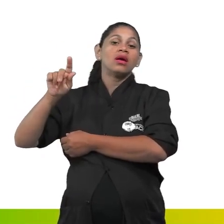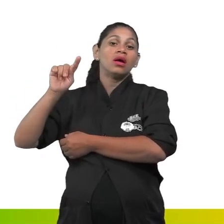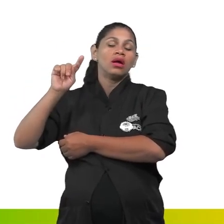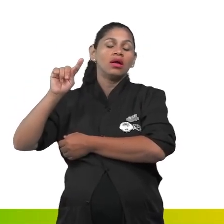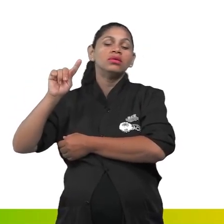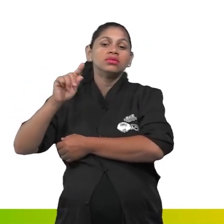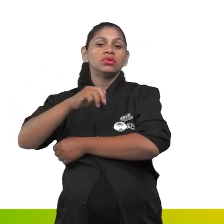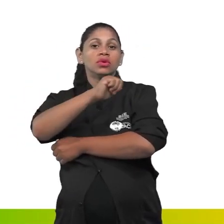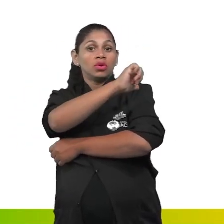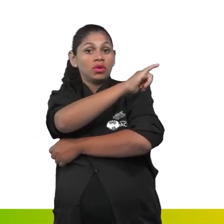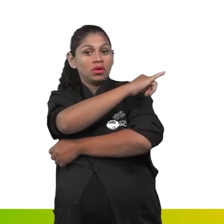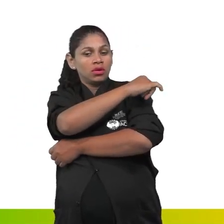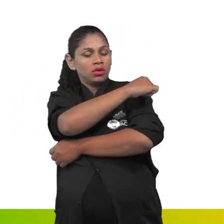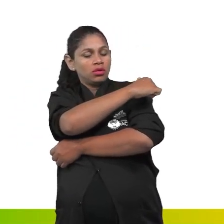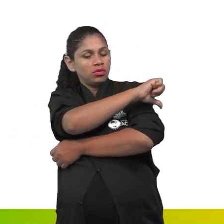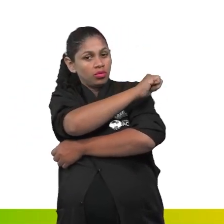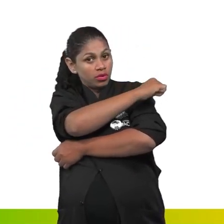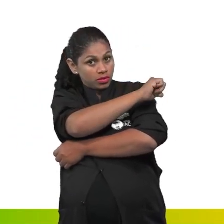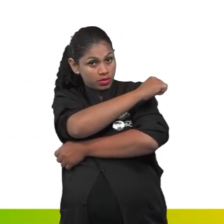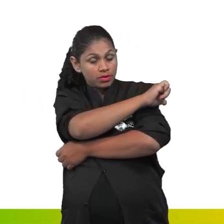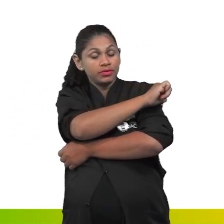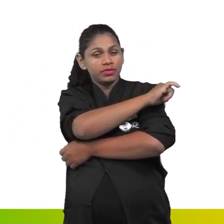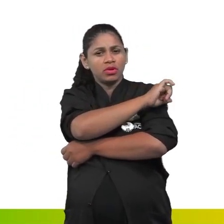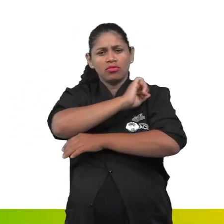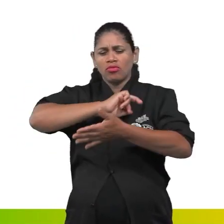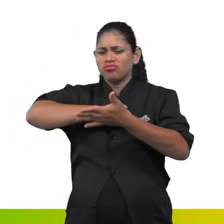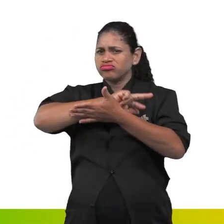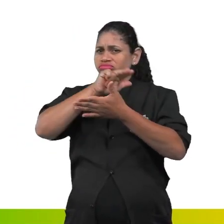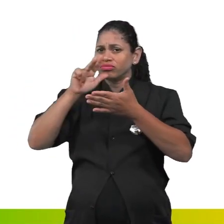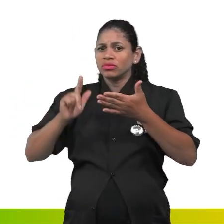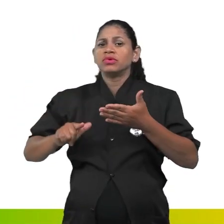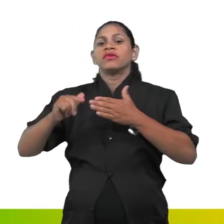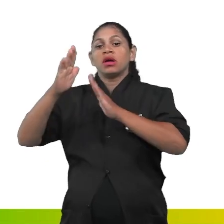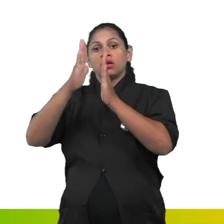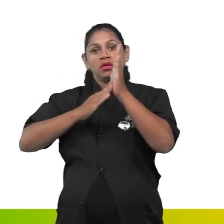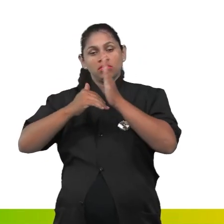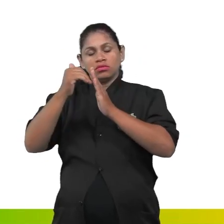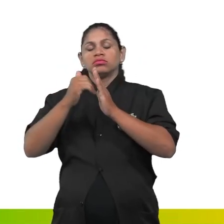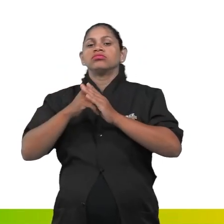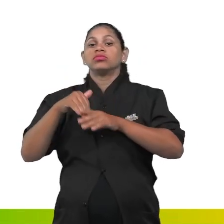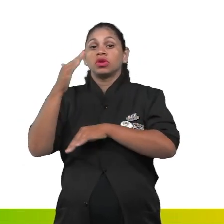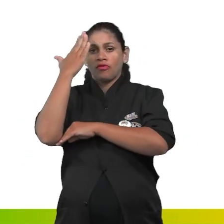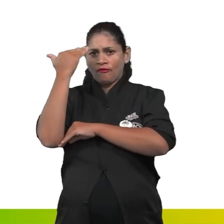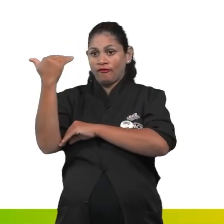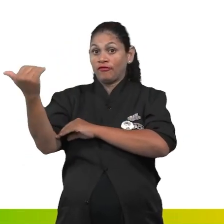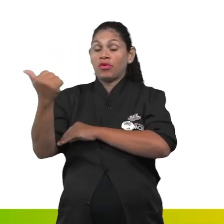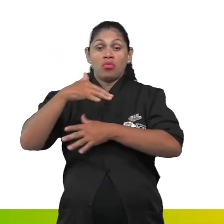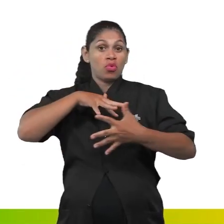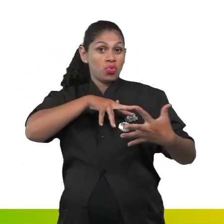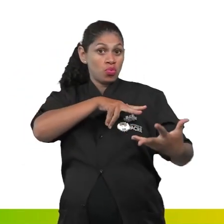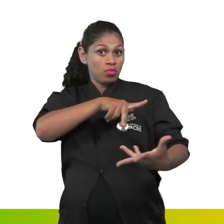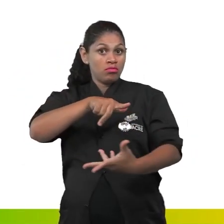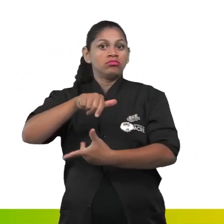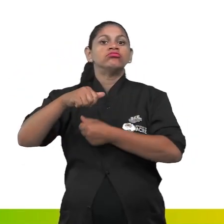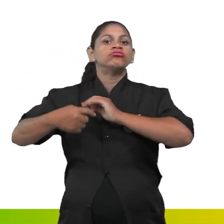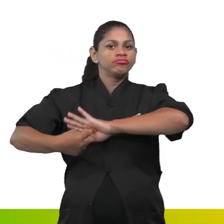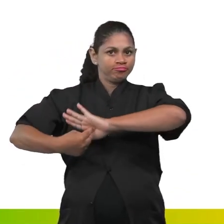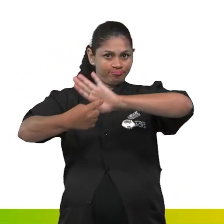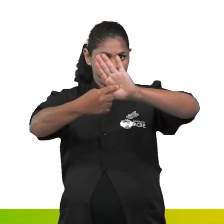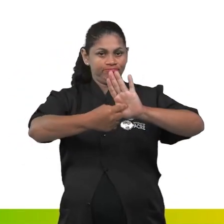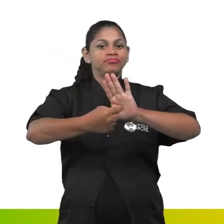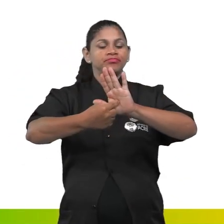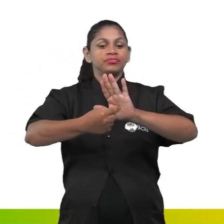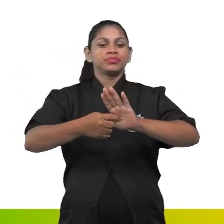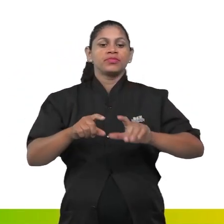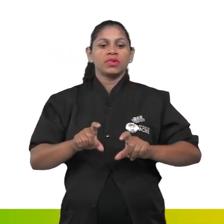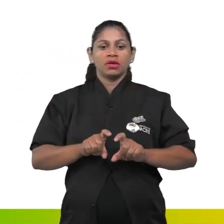produziu várias obras artísticas que ficaram famosas em todo o mundo. Aí logo abaixo você